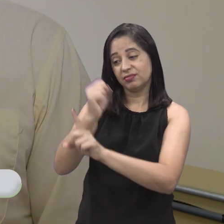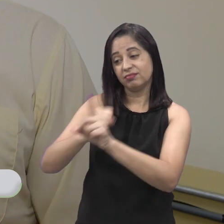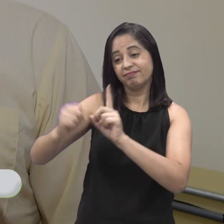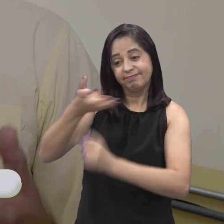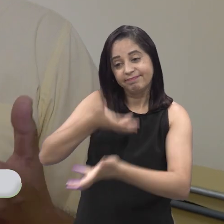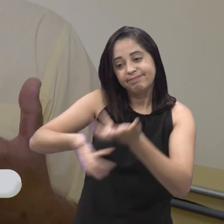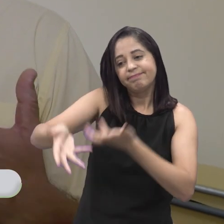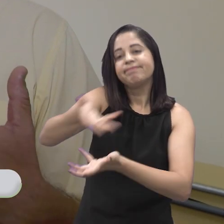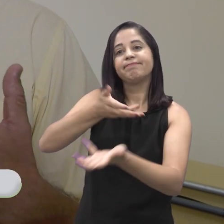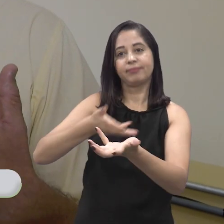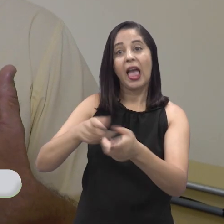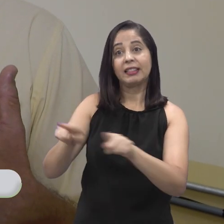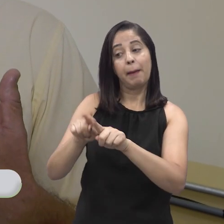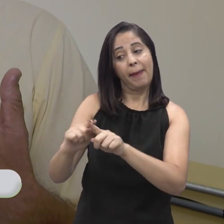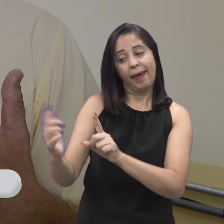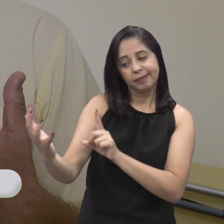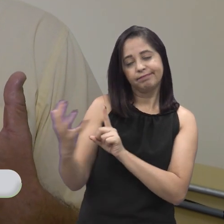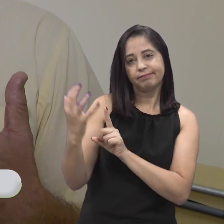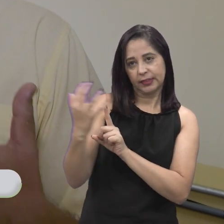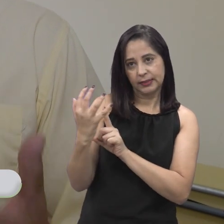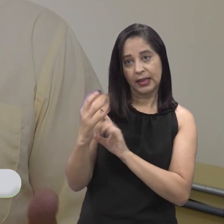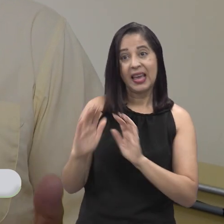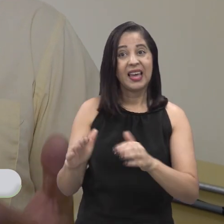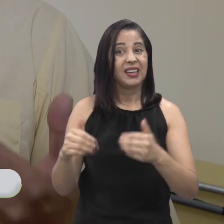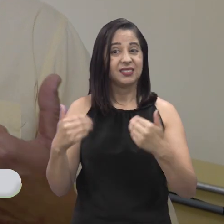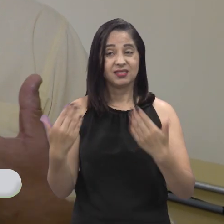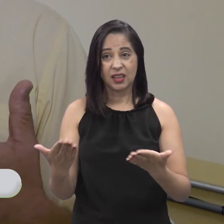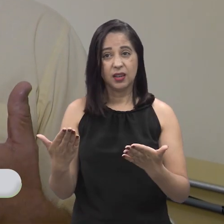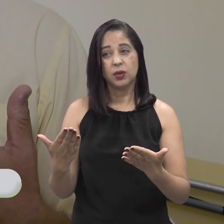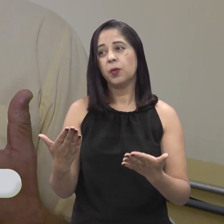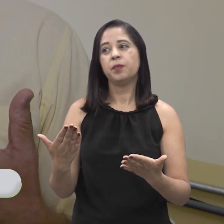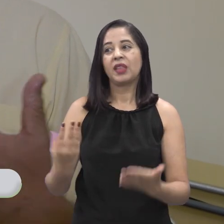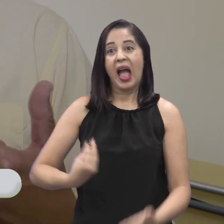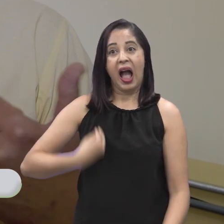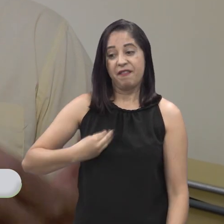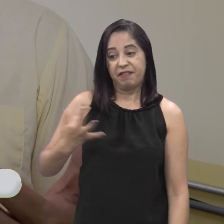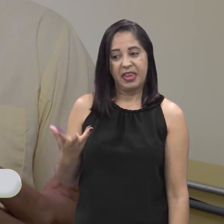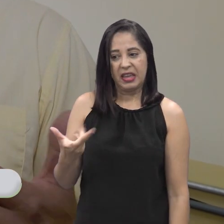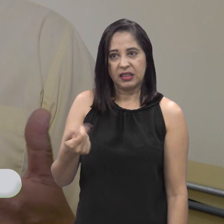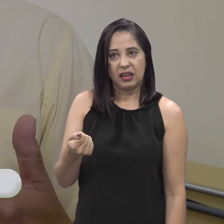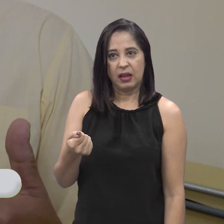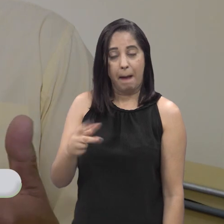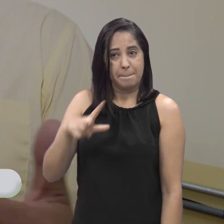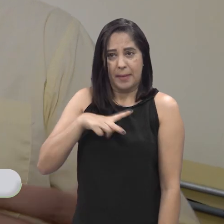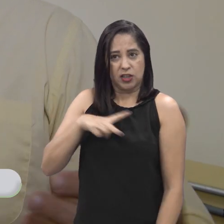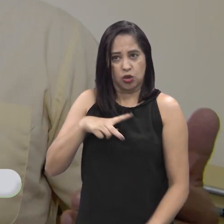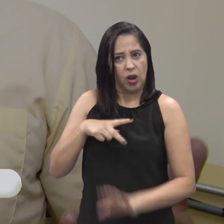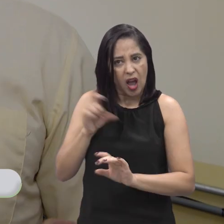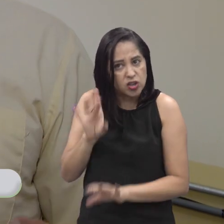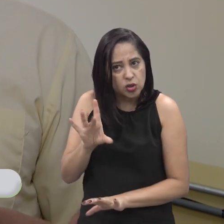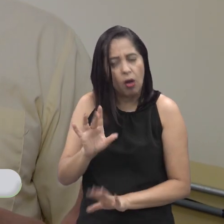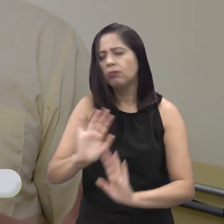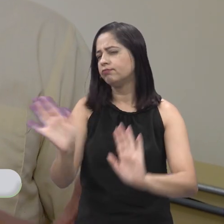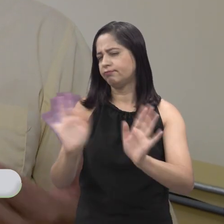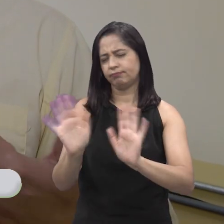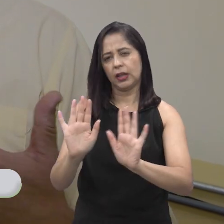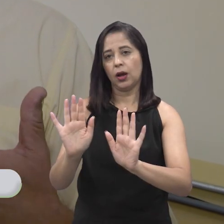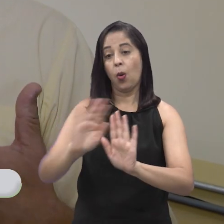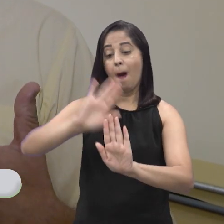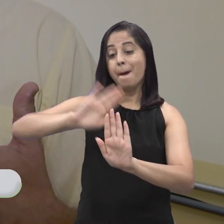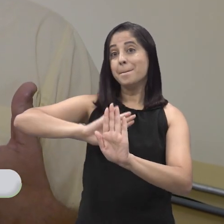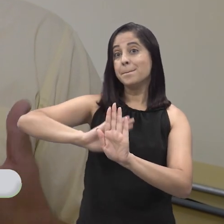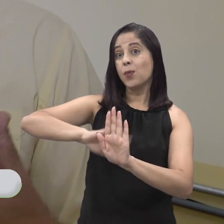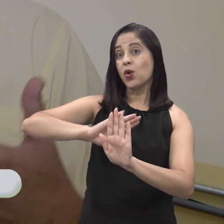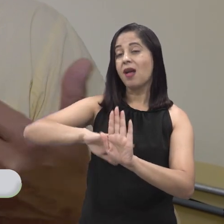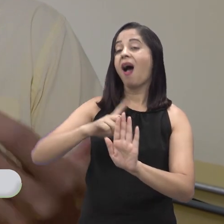sociais. Então, a nossa qualidade de vida não é uma condição somente individual. Há toda uma relação estrutural que está presente